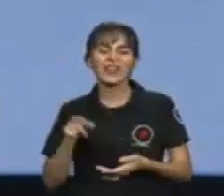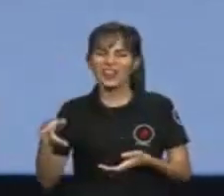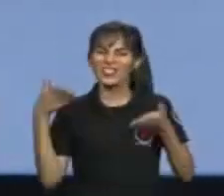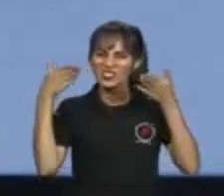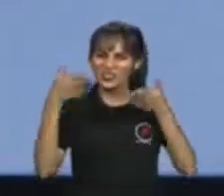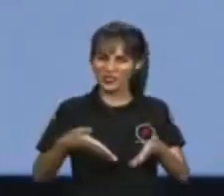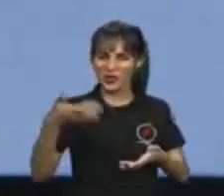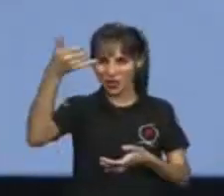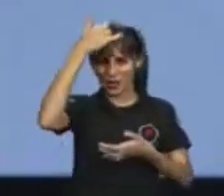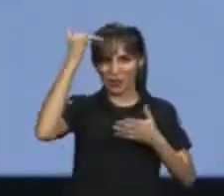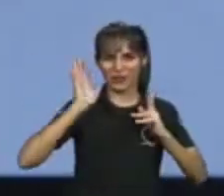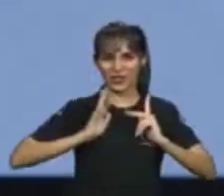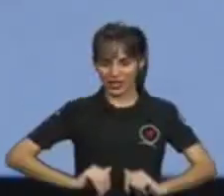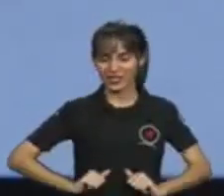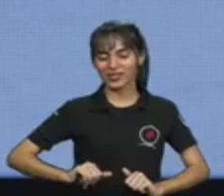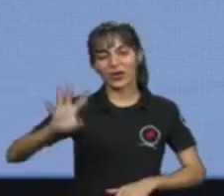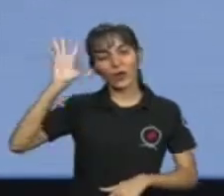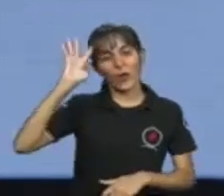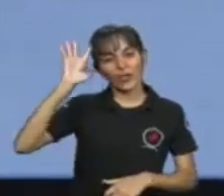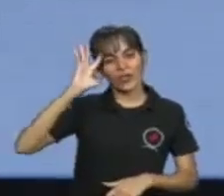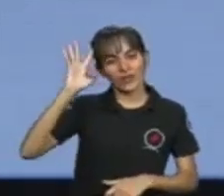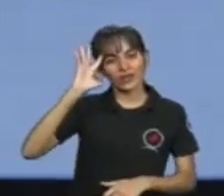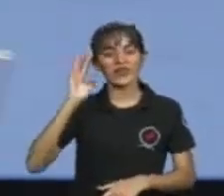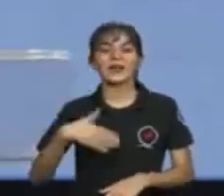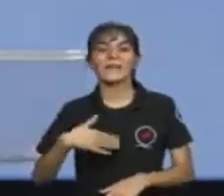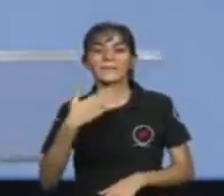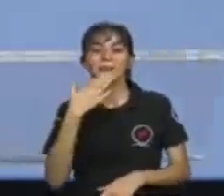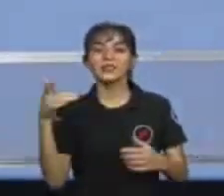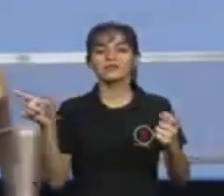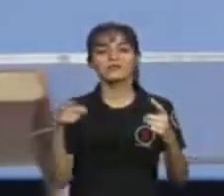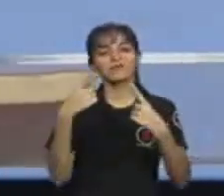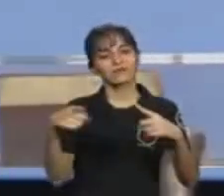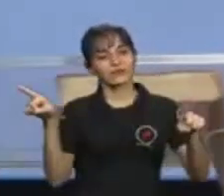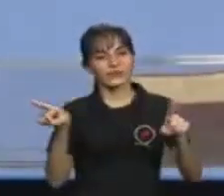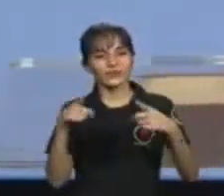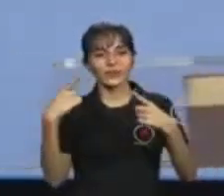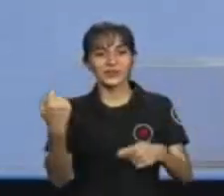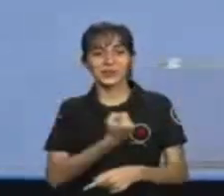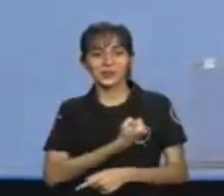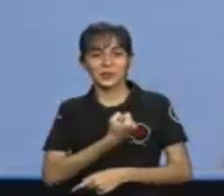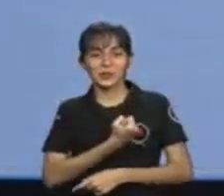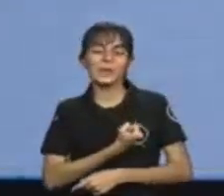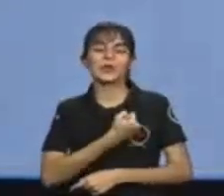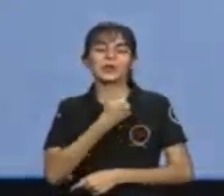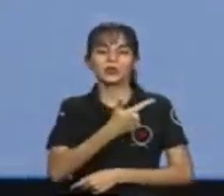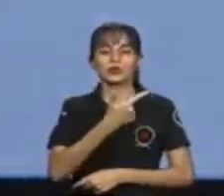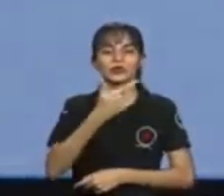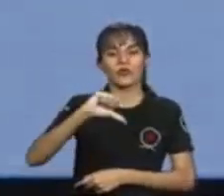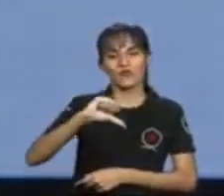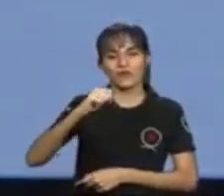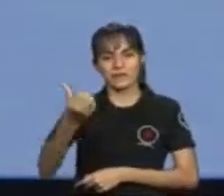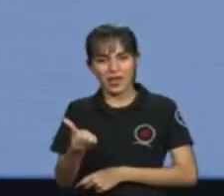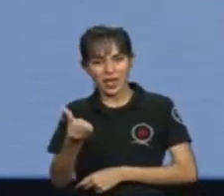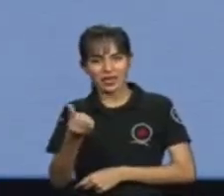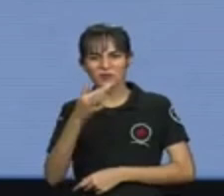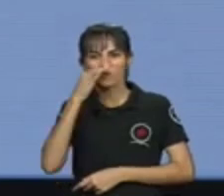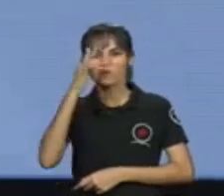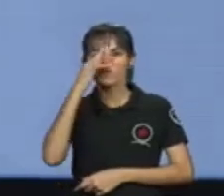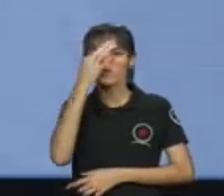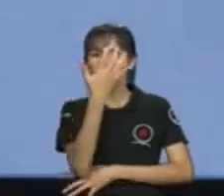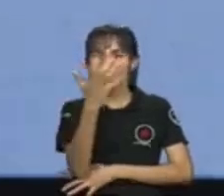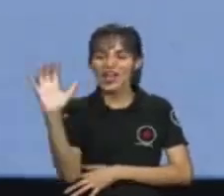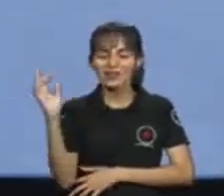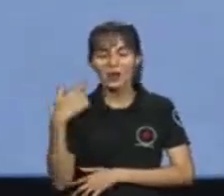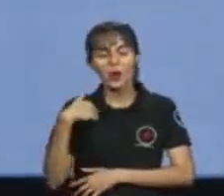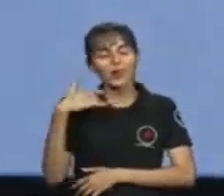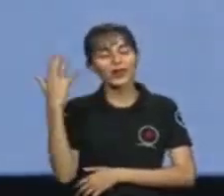na consagração na quarta-feira e ela pediu para cantar, para louvar o número 296 no jardim. E eu achei aquilo tão lindo